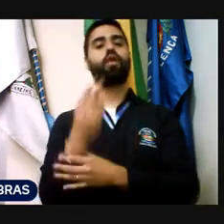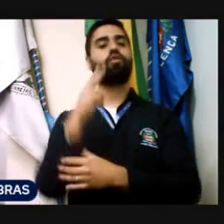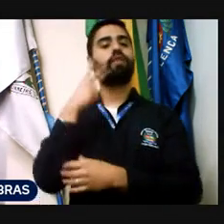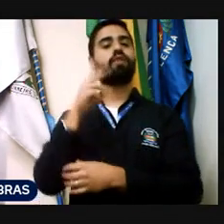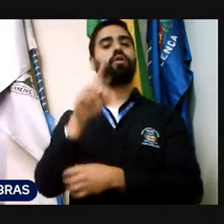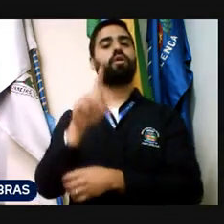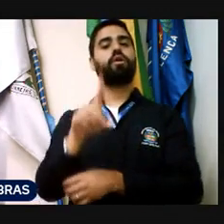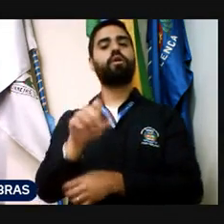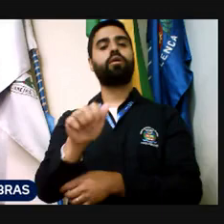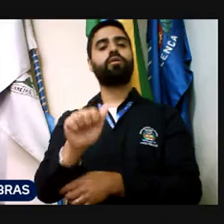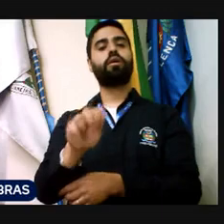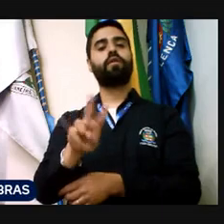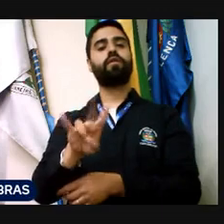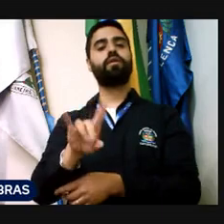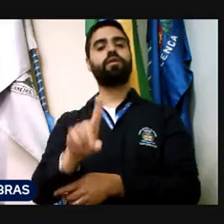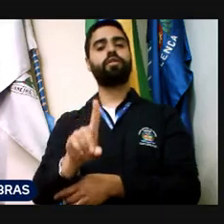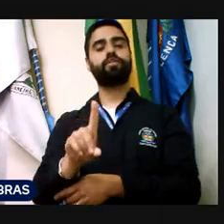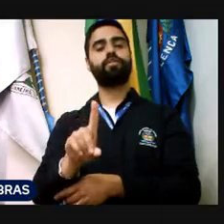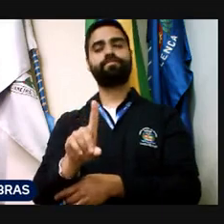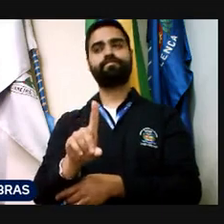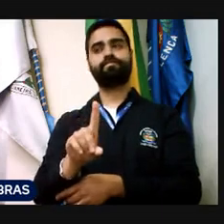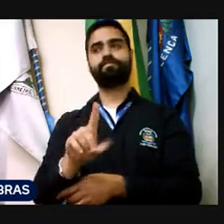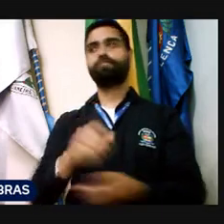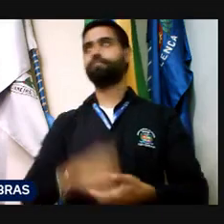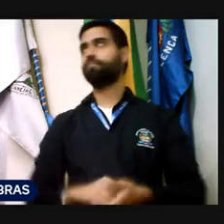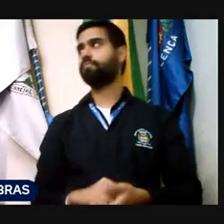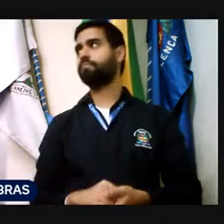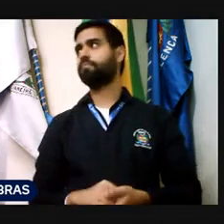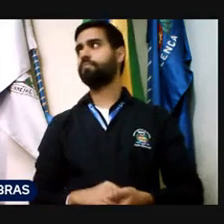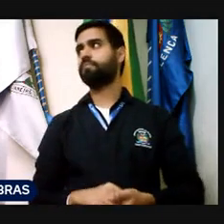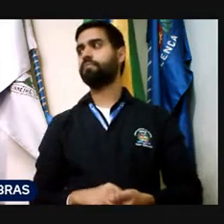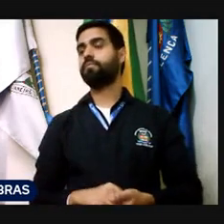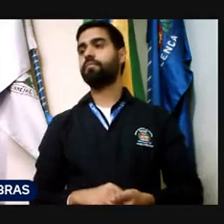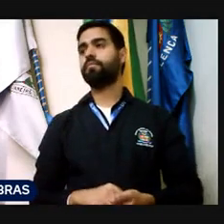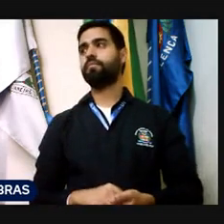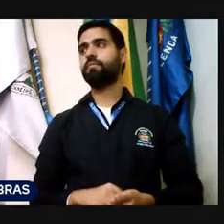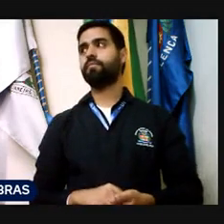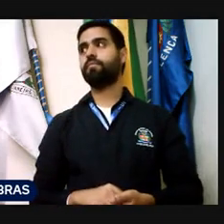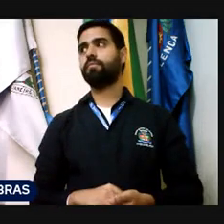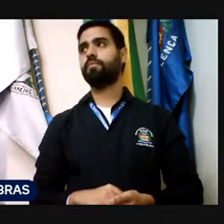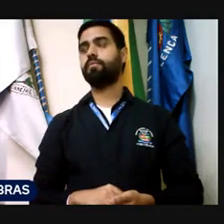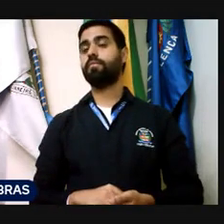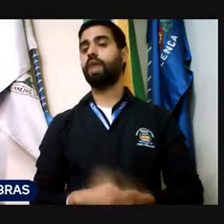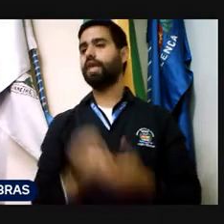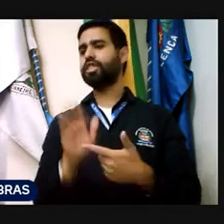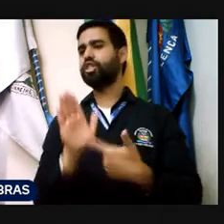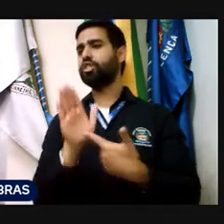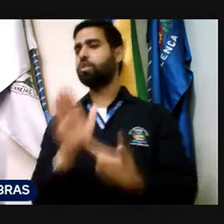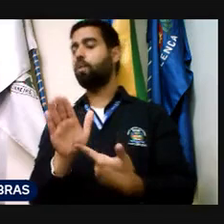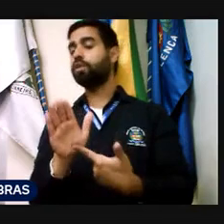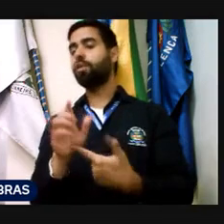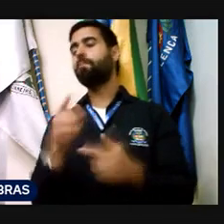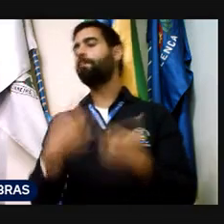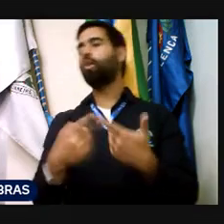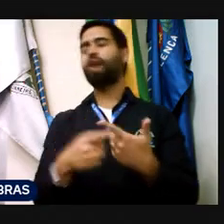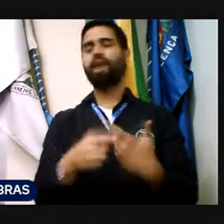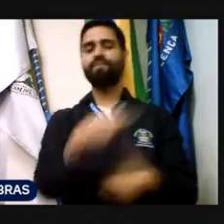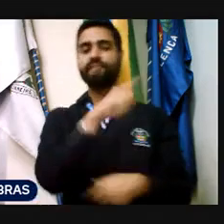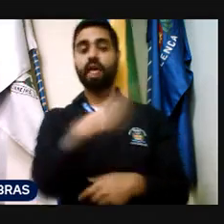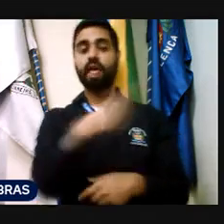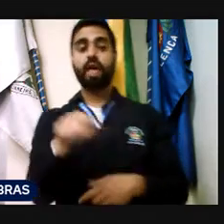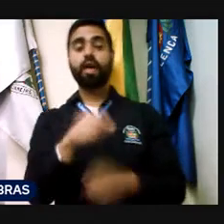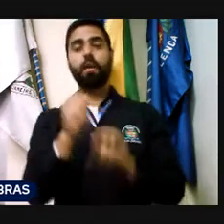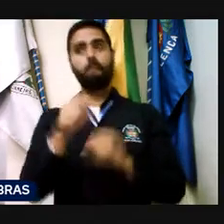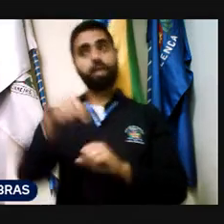Nogueira, com base nos seguintes fundamentos. Expomos nessa oportunidade as razões do veto, a fim de que, possa essa Igreja